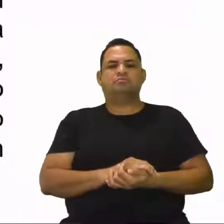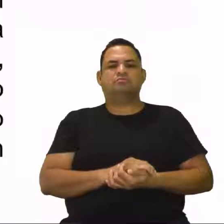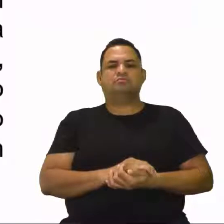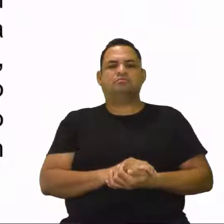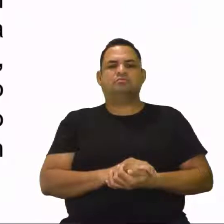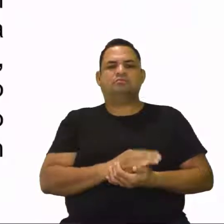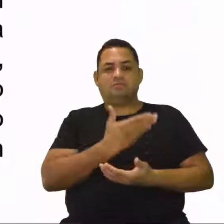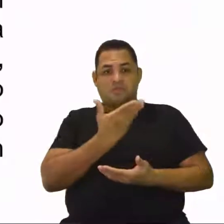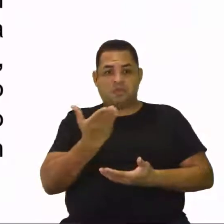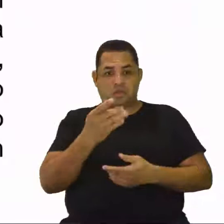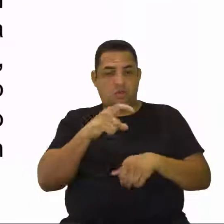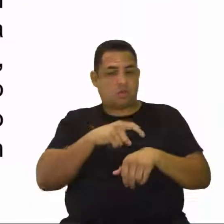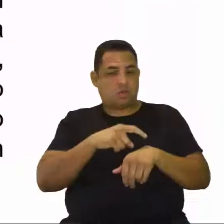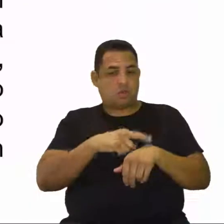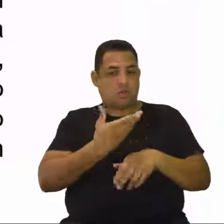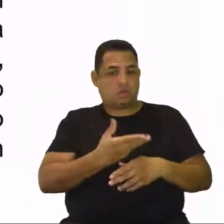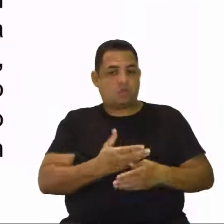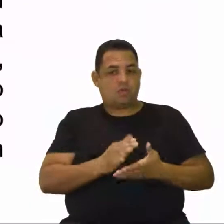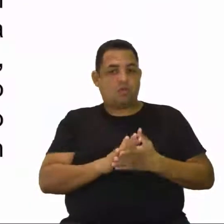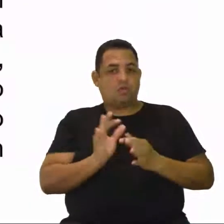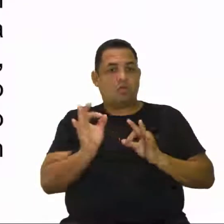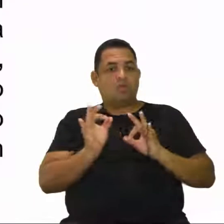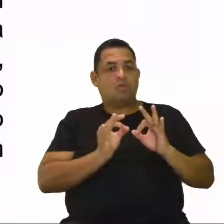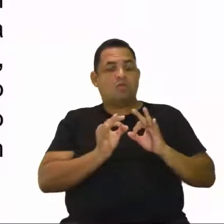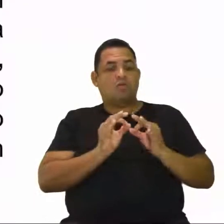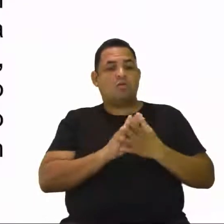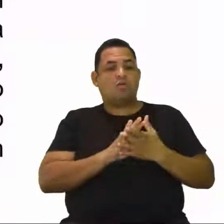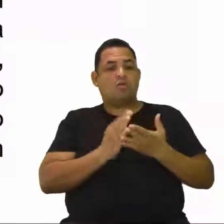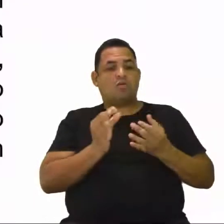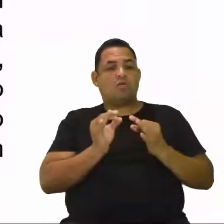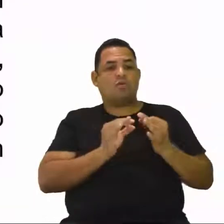Foi nesse momento que se